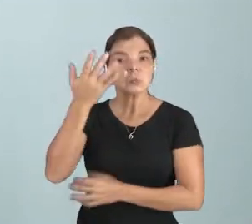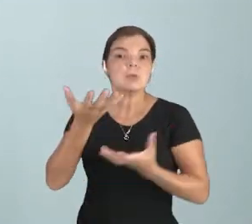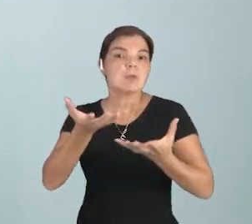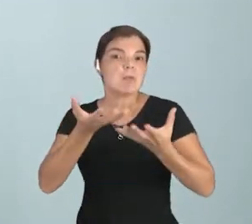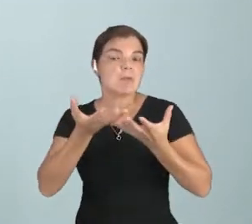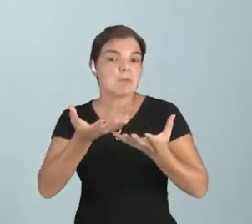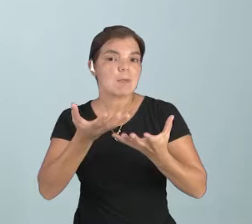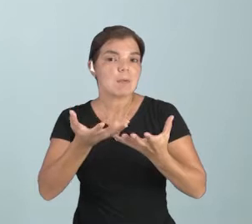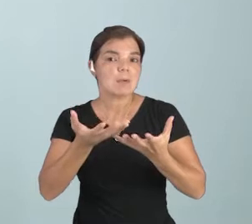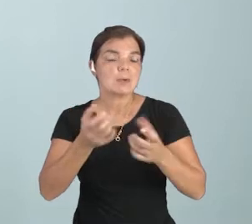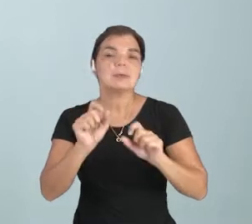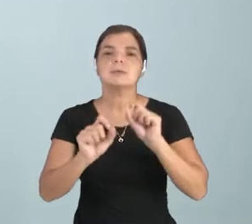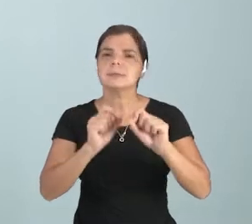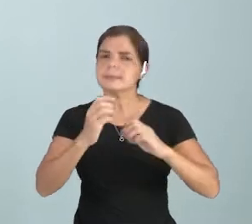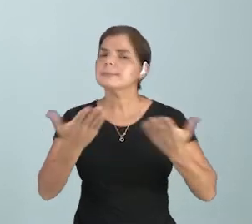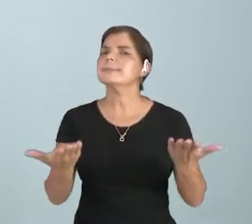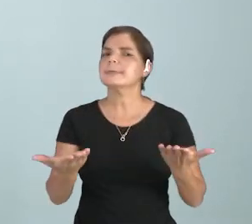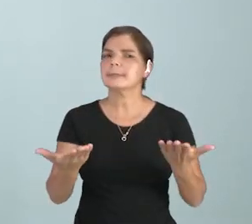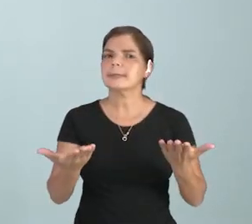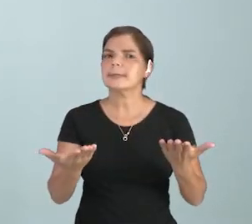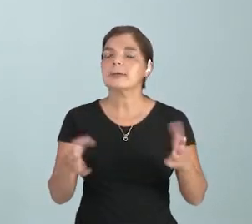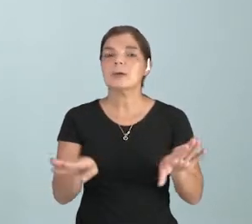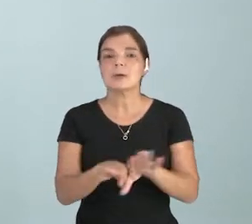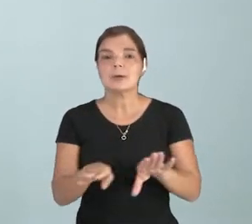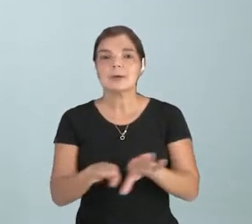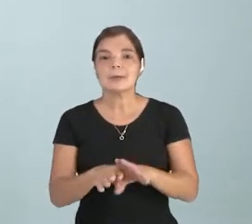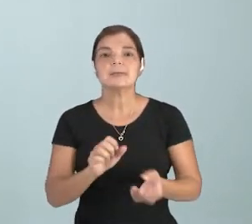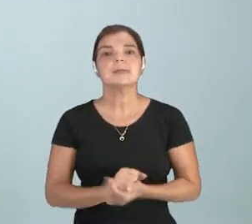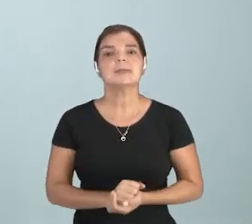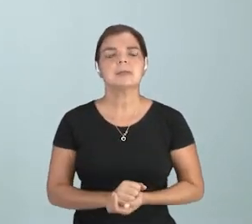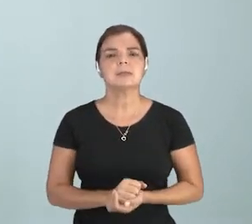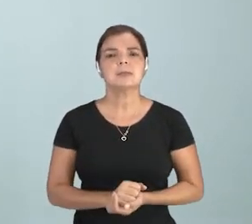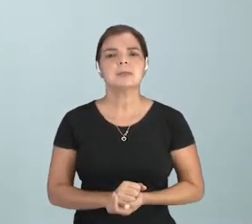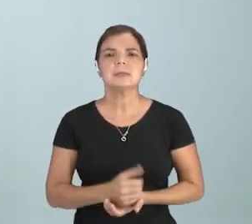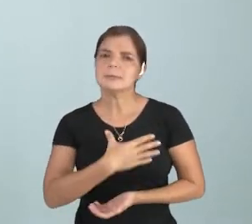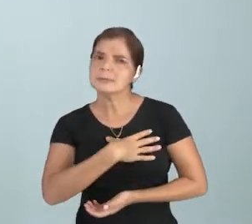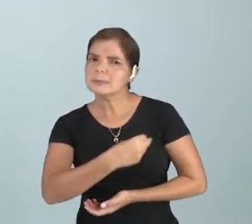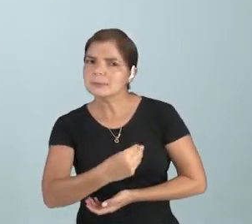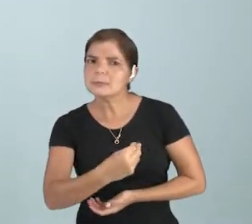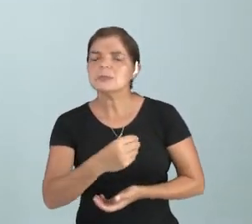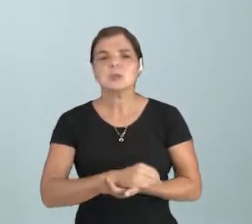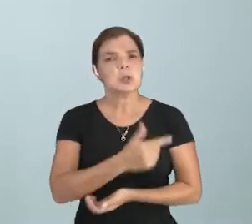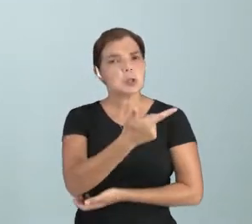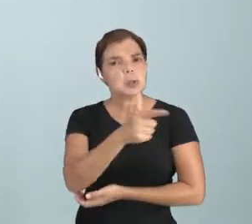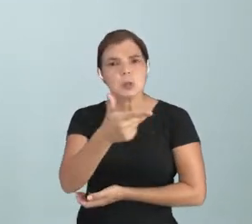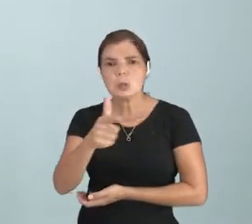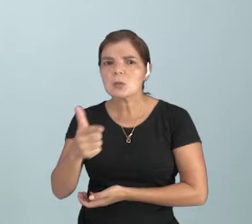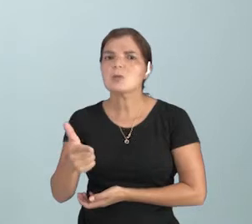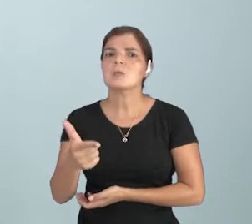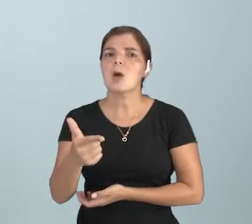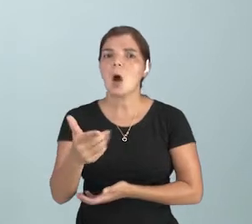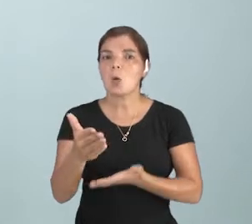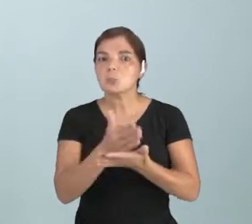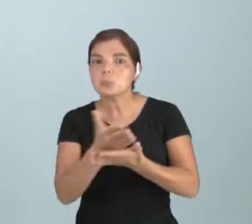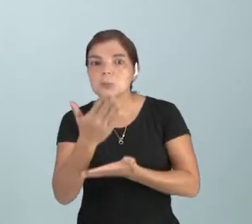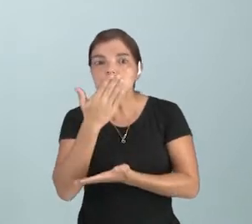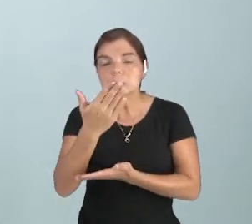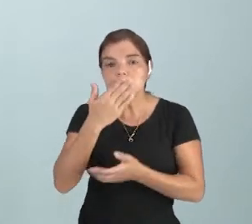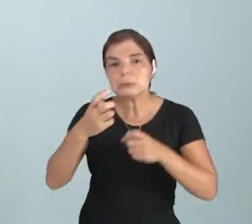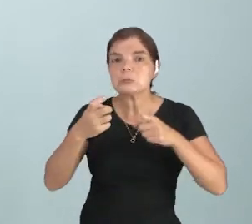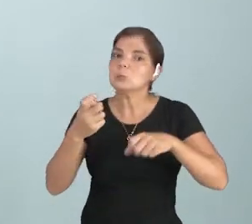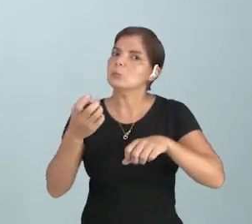querem, desenvolver ou ter filhos que não possuam algum tipo de